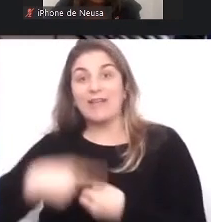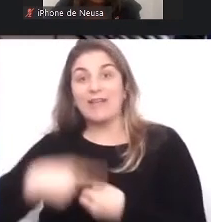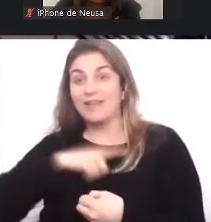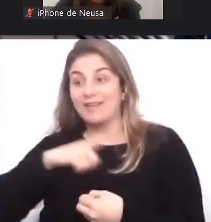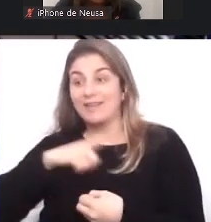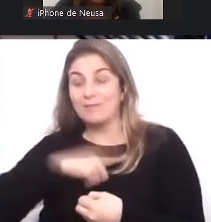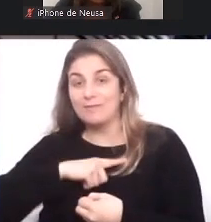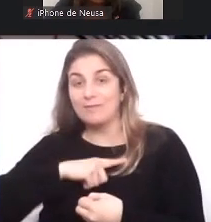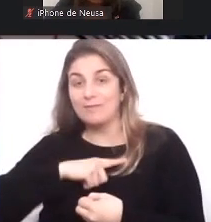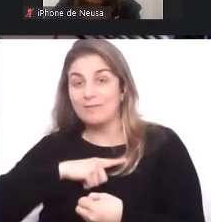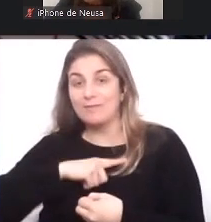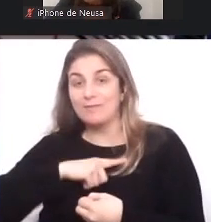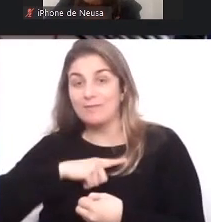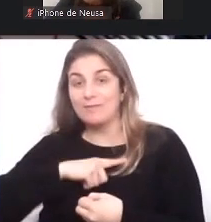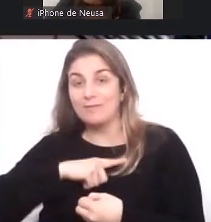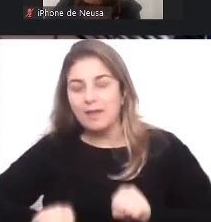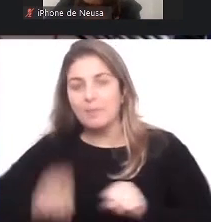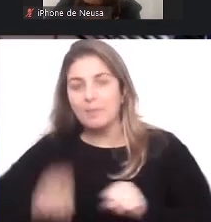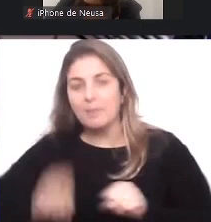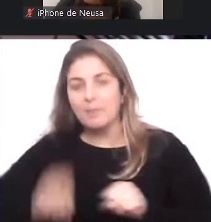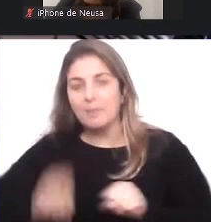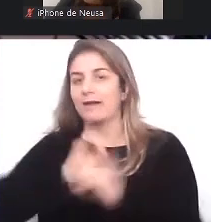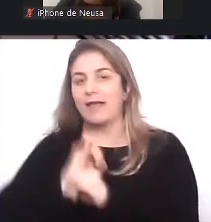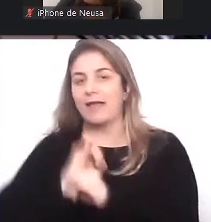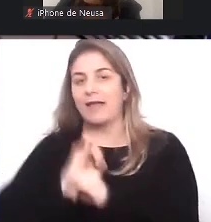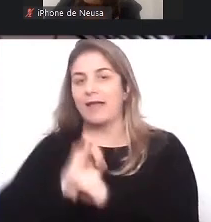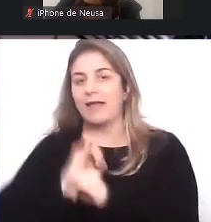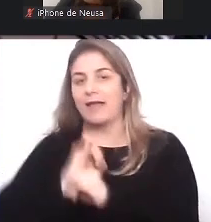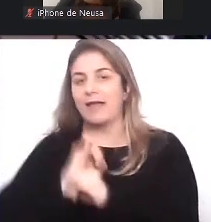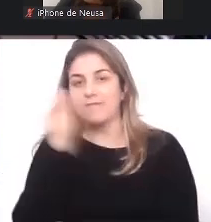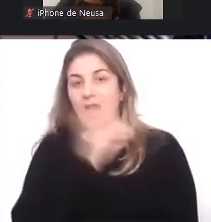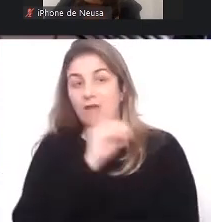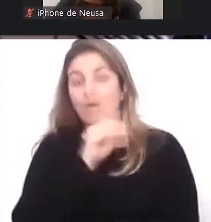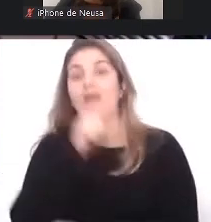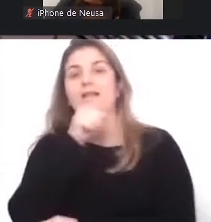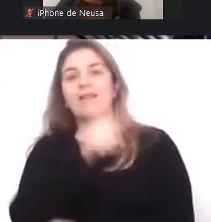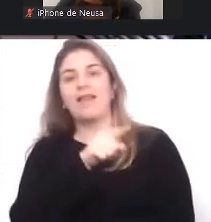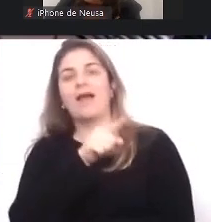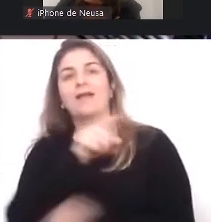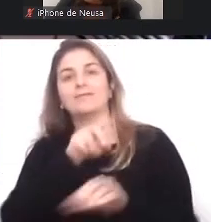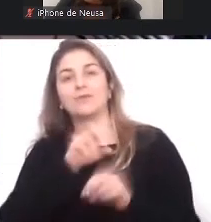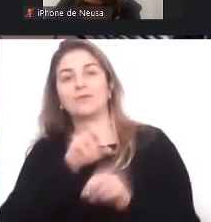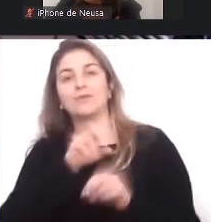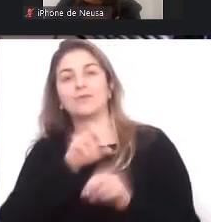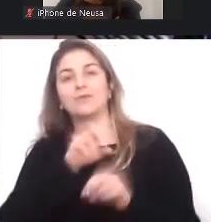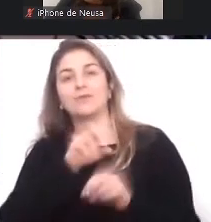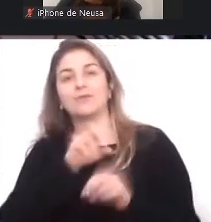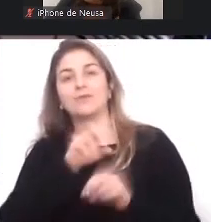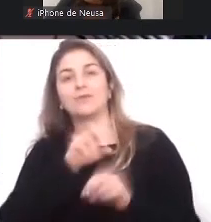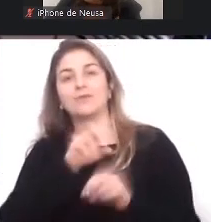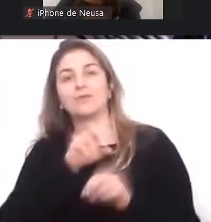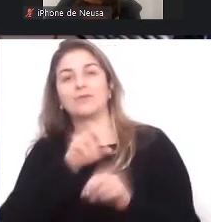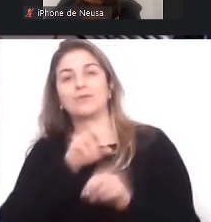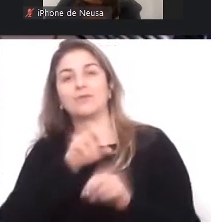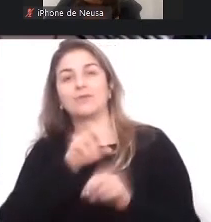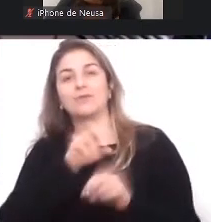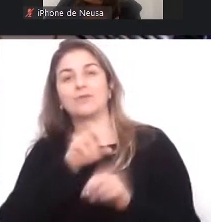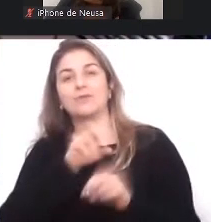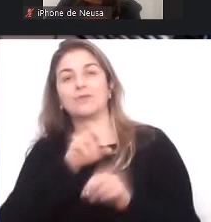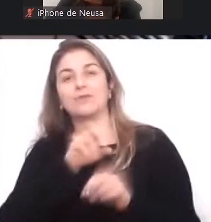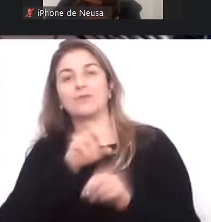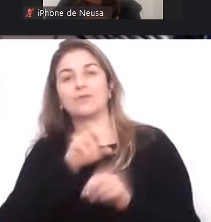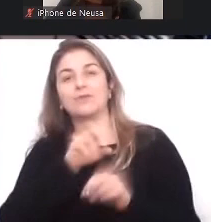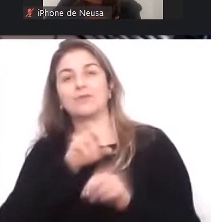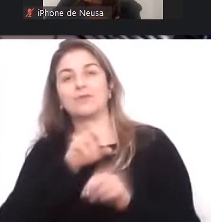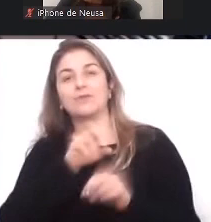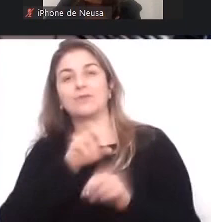de tecnologia. E aí você mata a justiça lá e você mata o advogado. Você vai criar uma justiça ainda mais